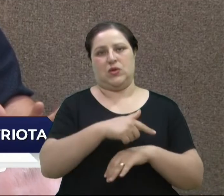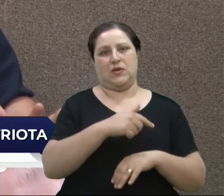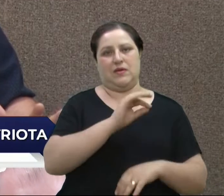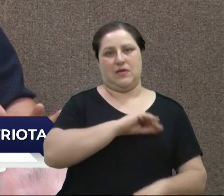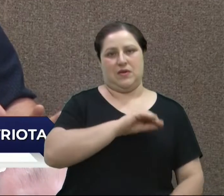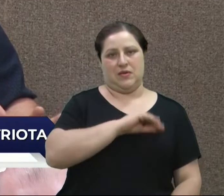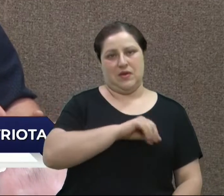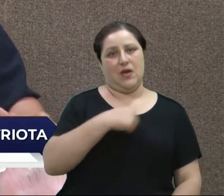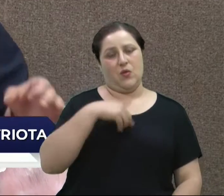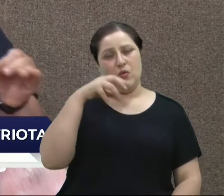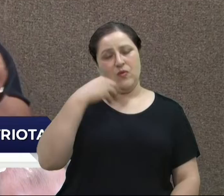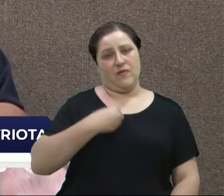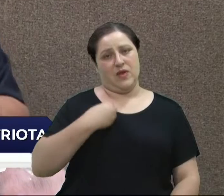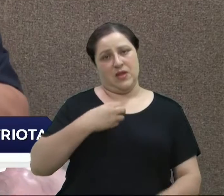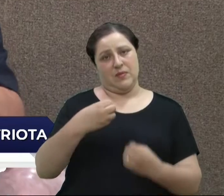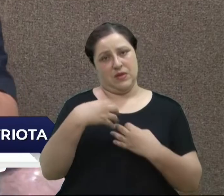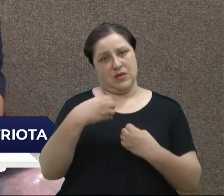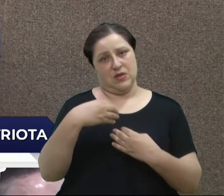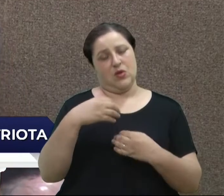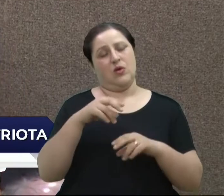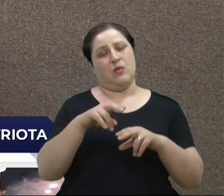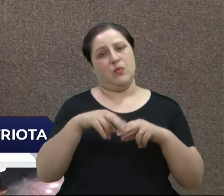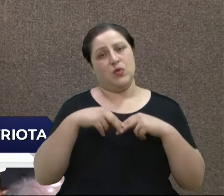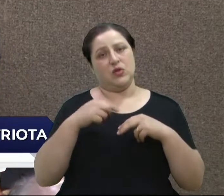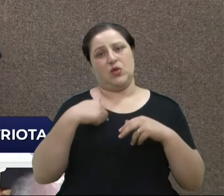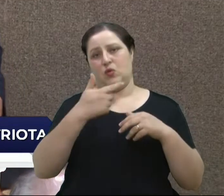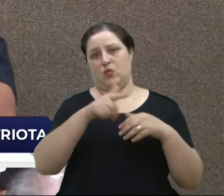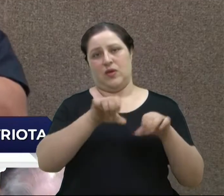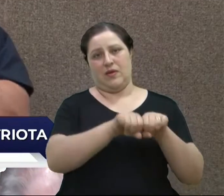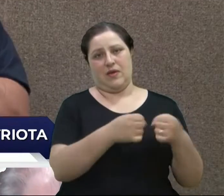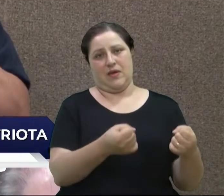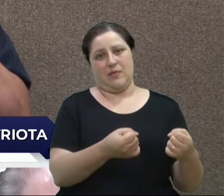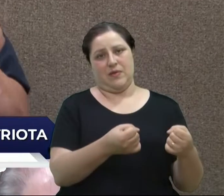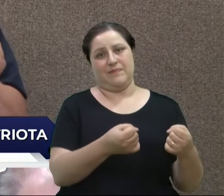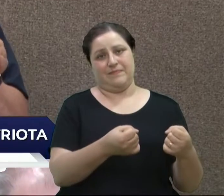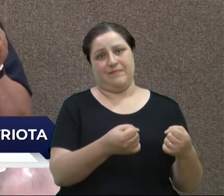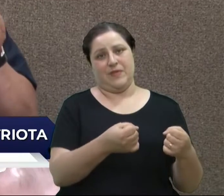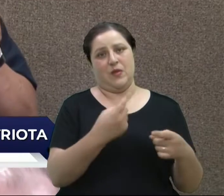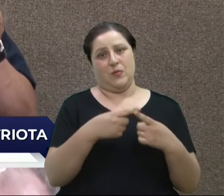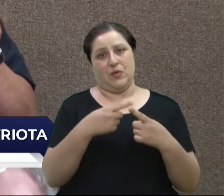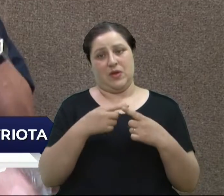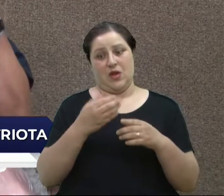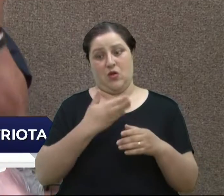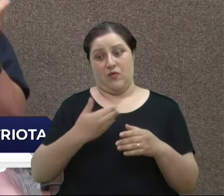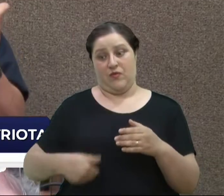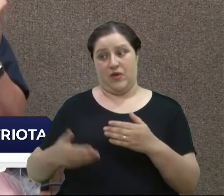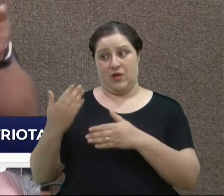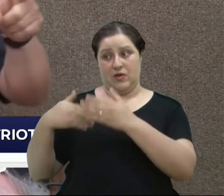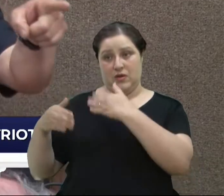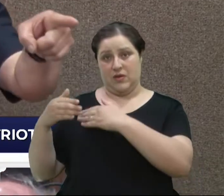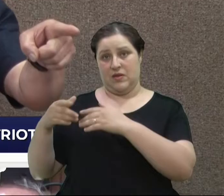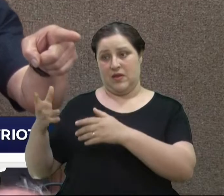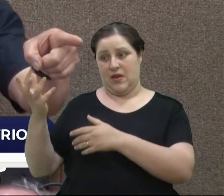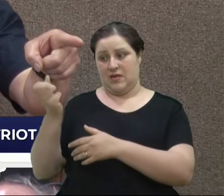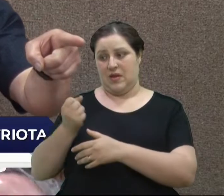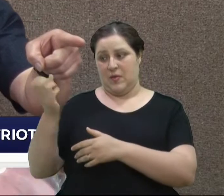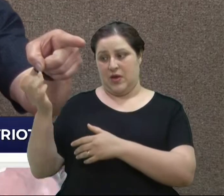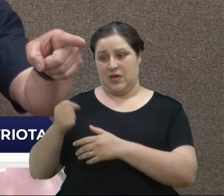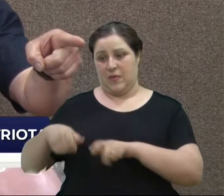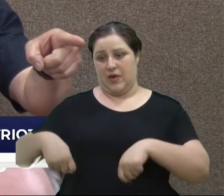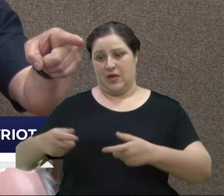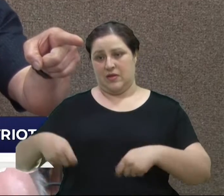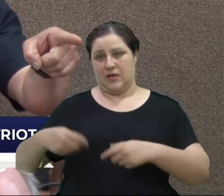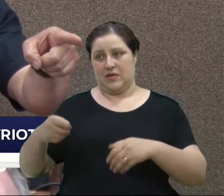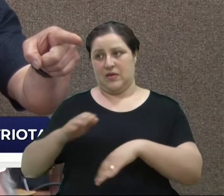fali. Porque não se gasta mais do que se ganha. Os governos que tinham antes gastavam mais do que ganhavam, mas não naquilo que precisava.